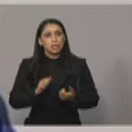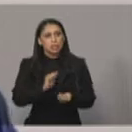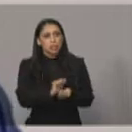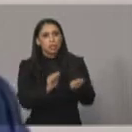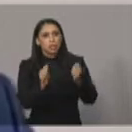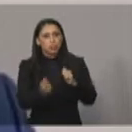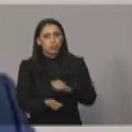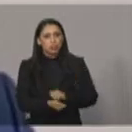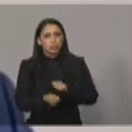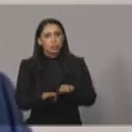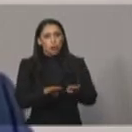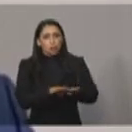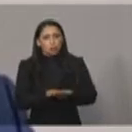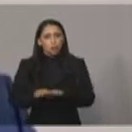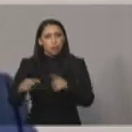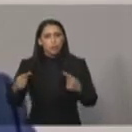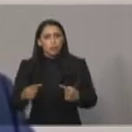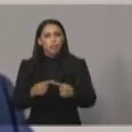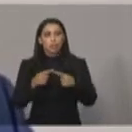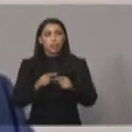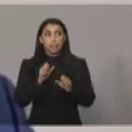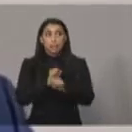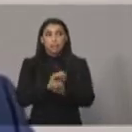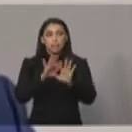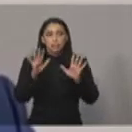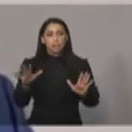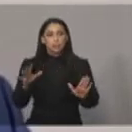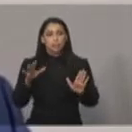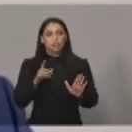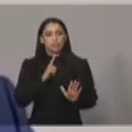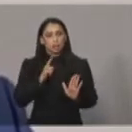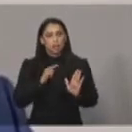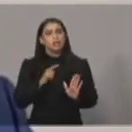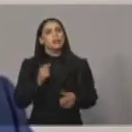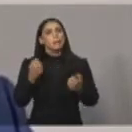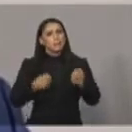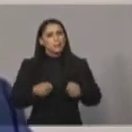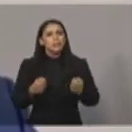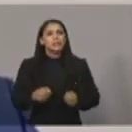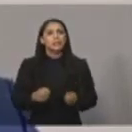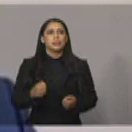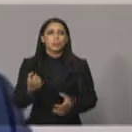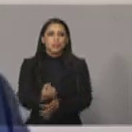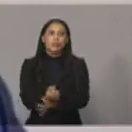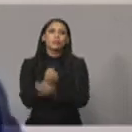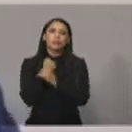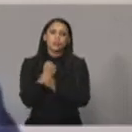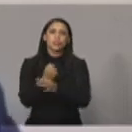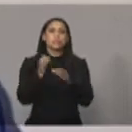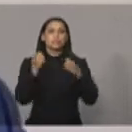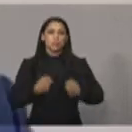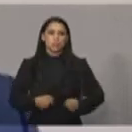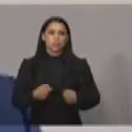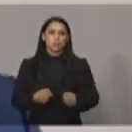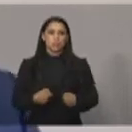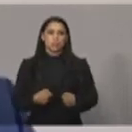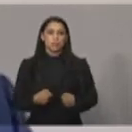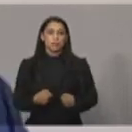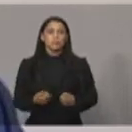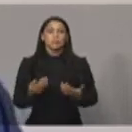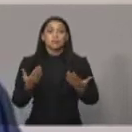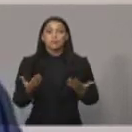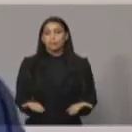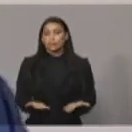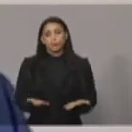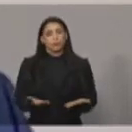adequação, proporcionalidade e transparência, como parâmetros indispensáveis para sua efetiva proteção. Entendeu também que não